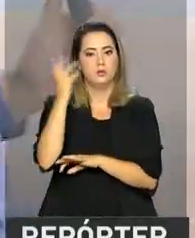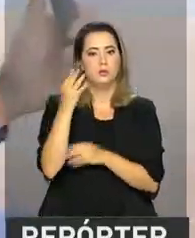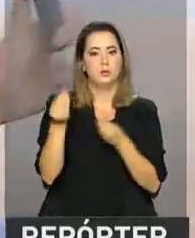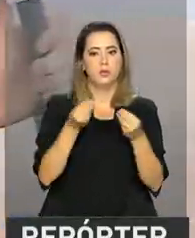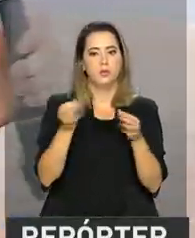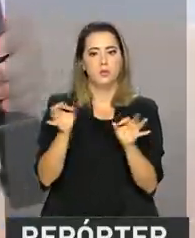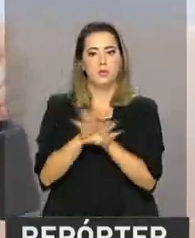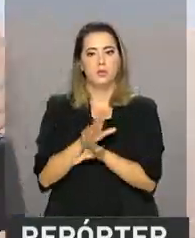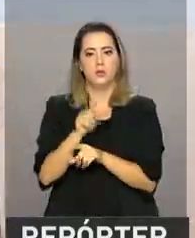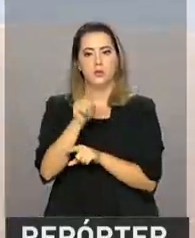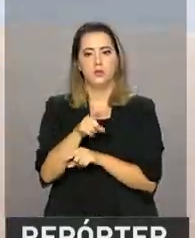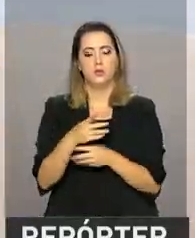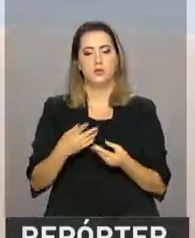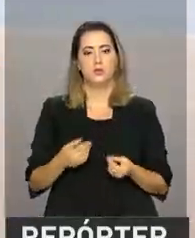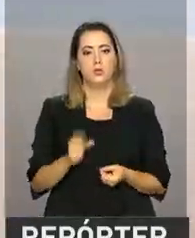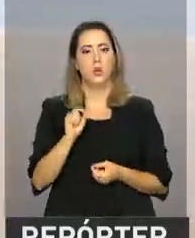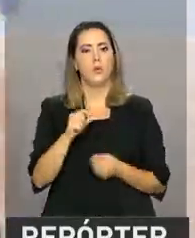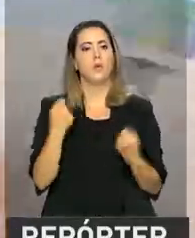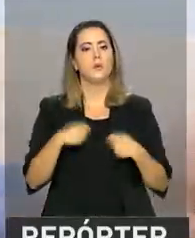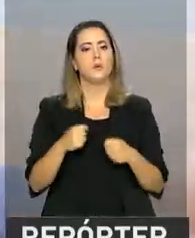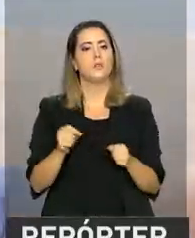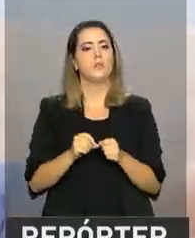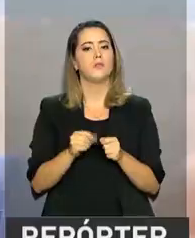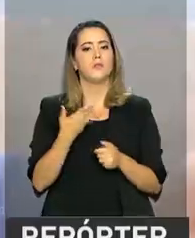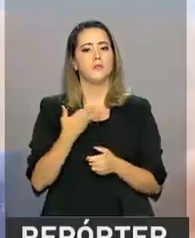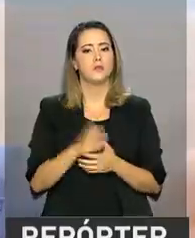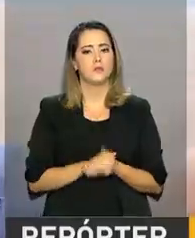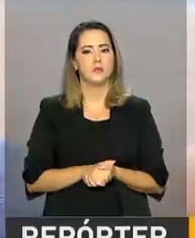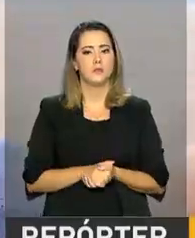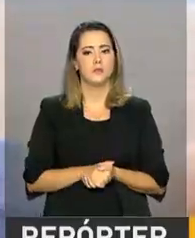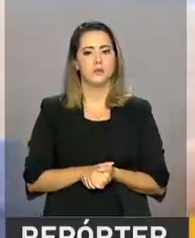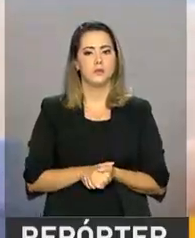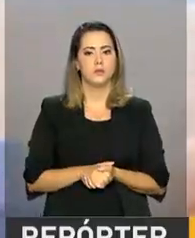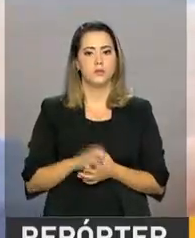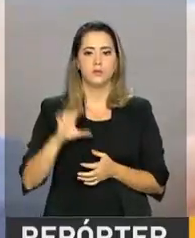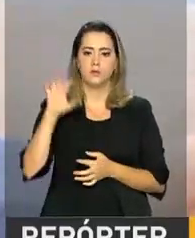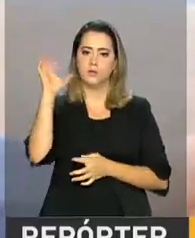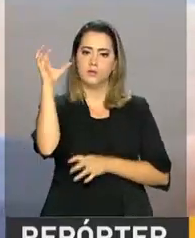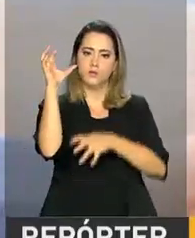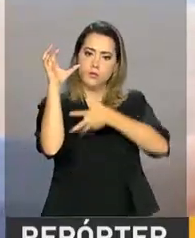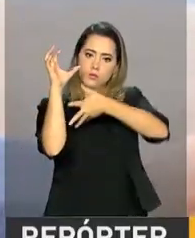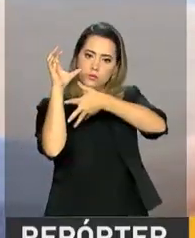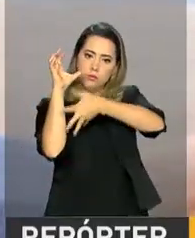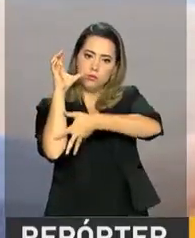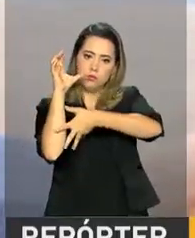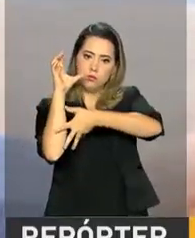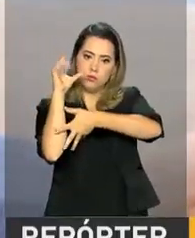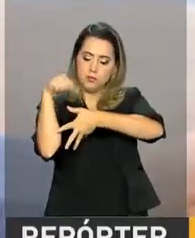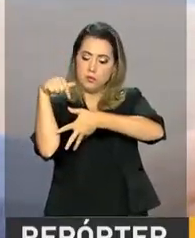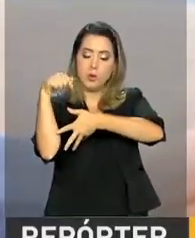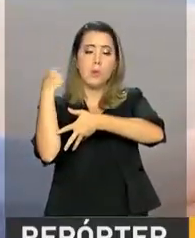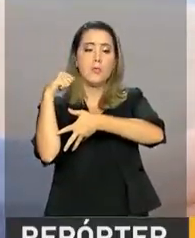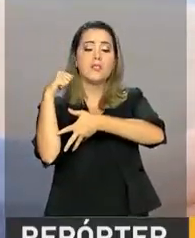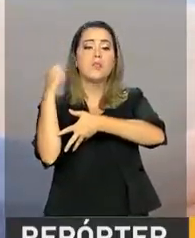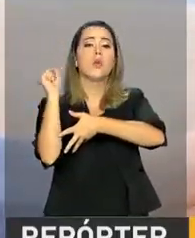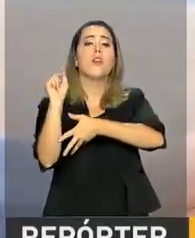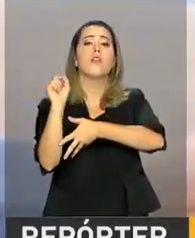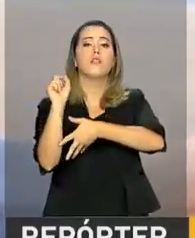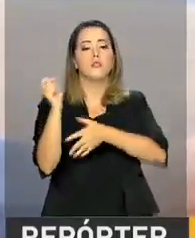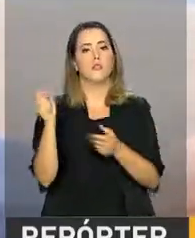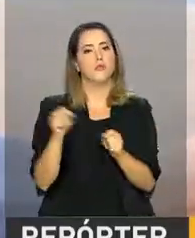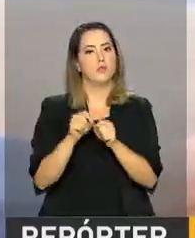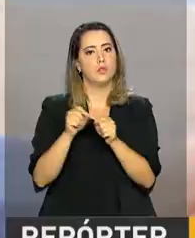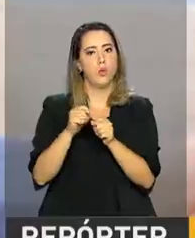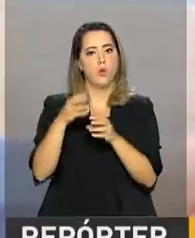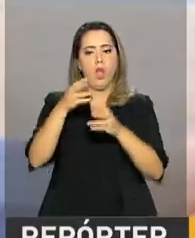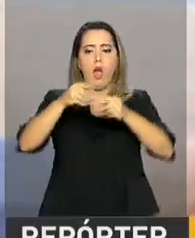essa situação. Michele, o que fazer nesse caso? No caso do oco na árvore, a gente orienta que seja coberto de